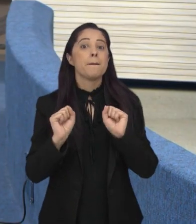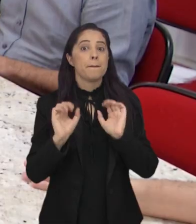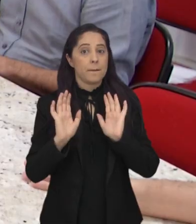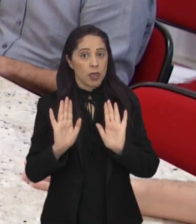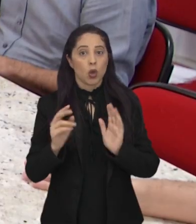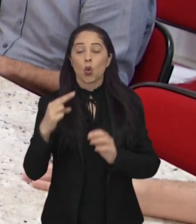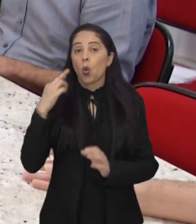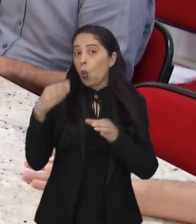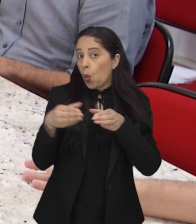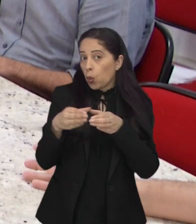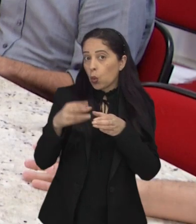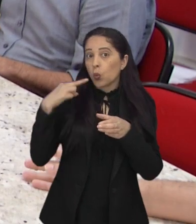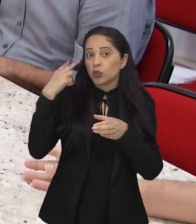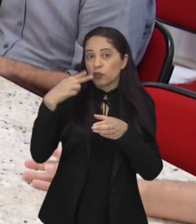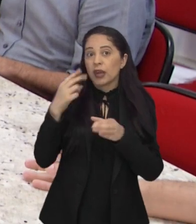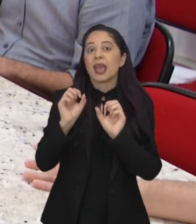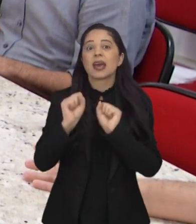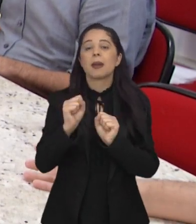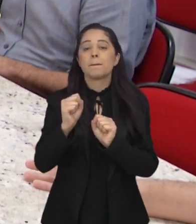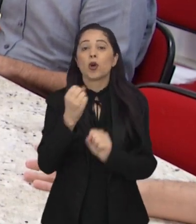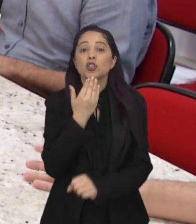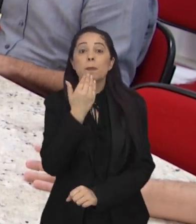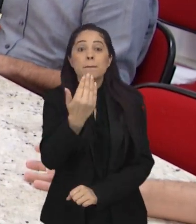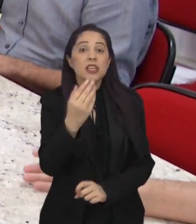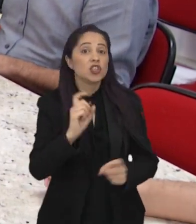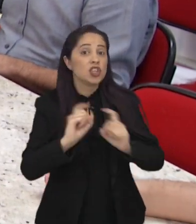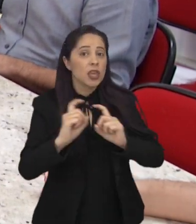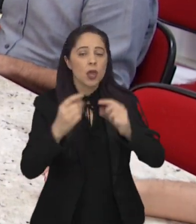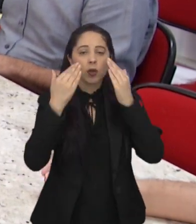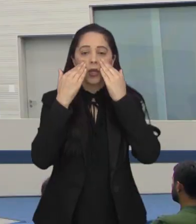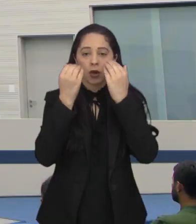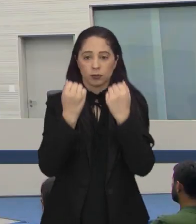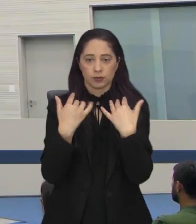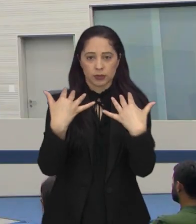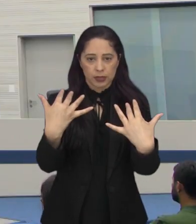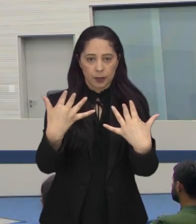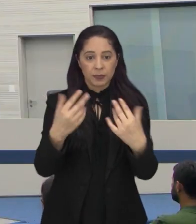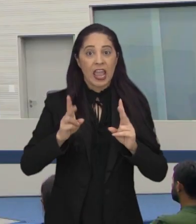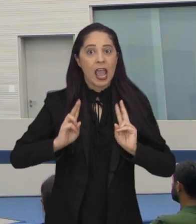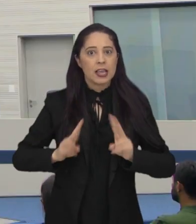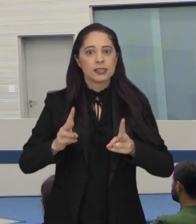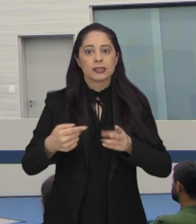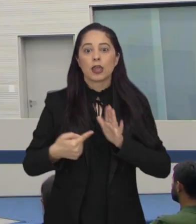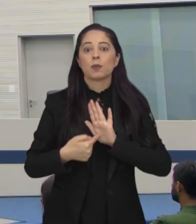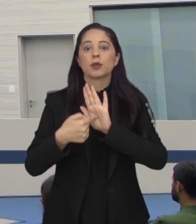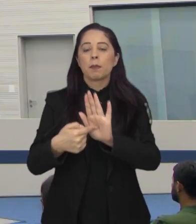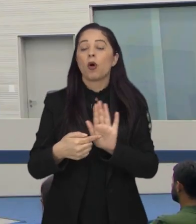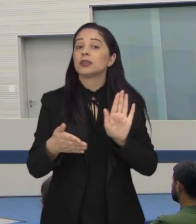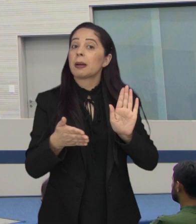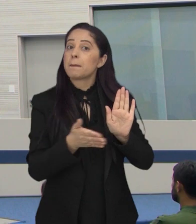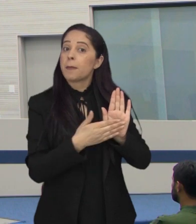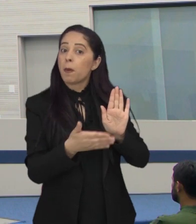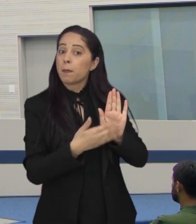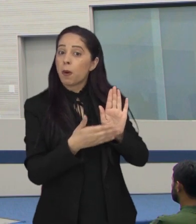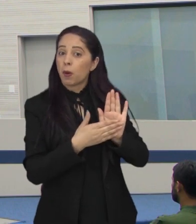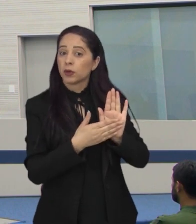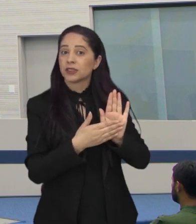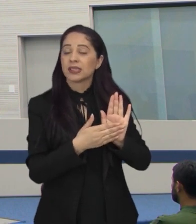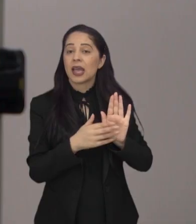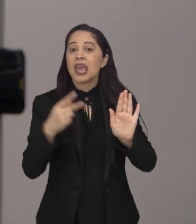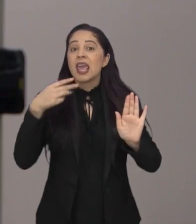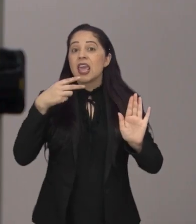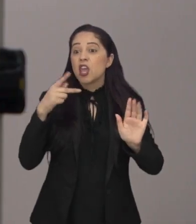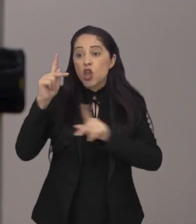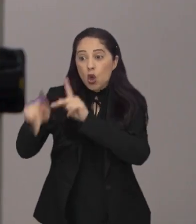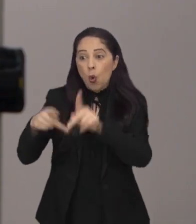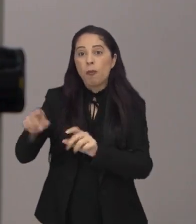ser organizada pelos vereadores da Comissão de Planejamento. Nas audiências públicas são apresentados estudos e propostas